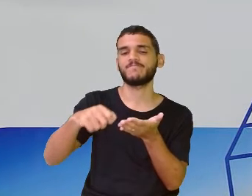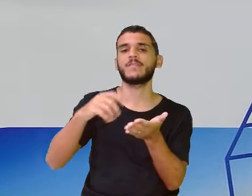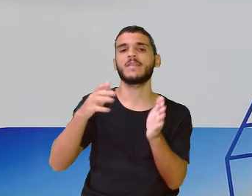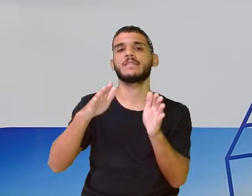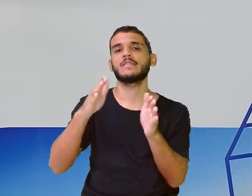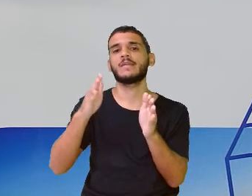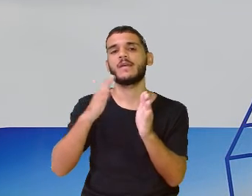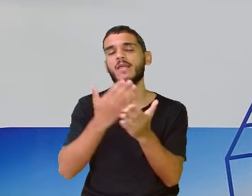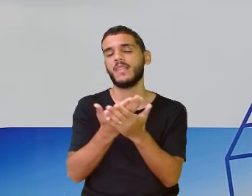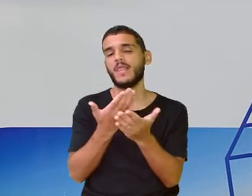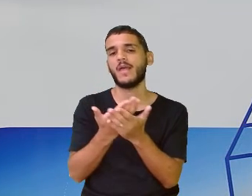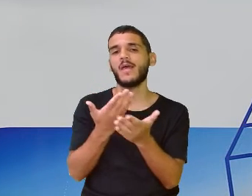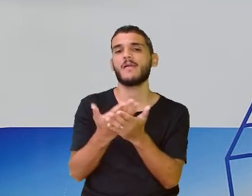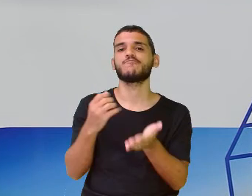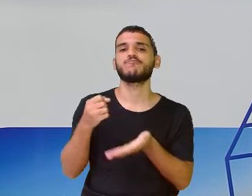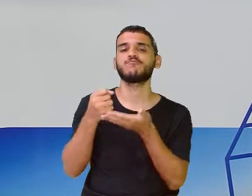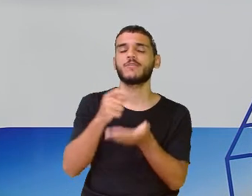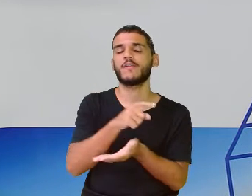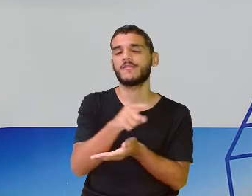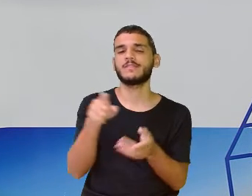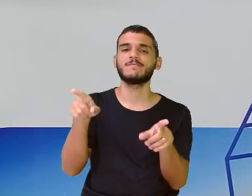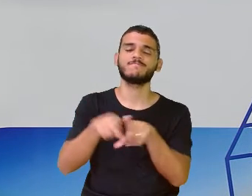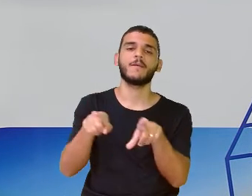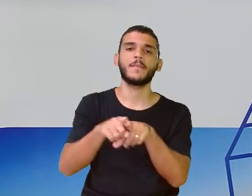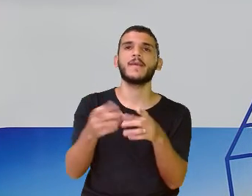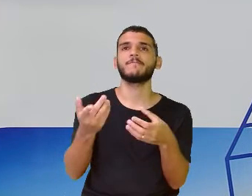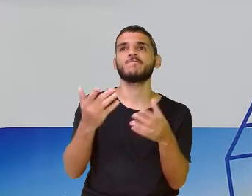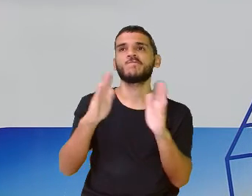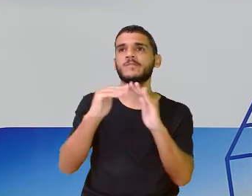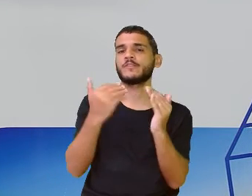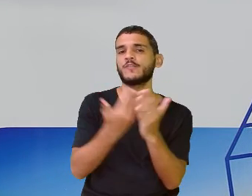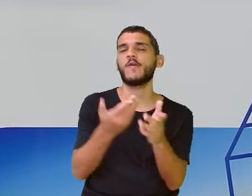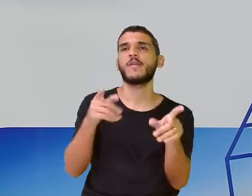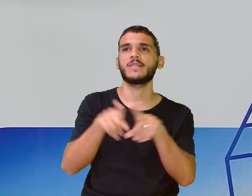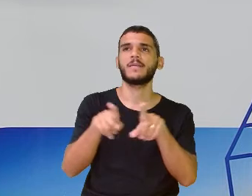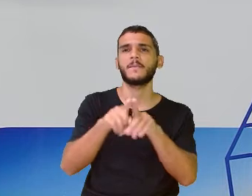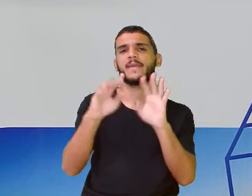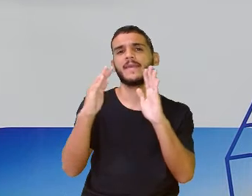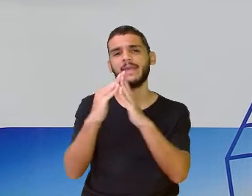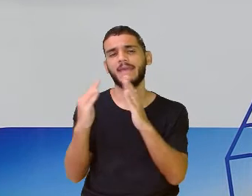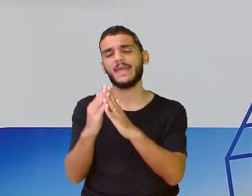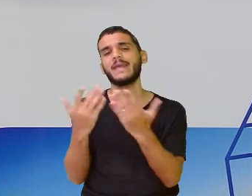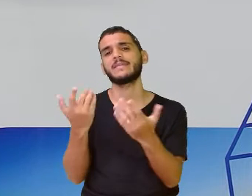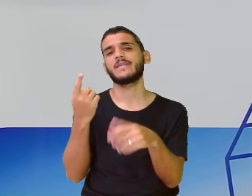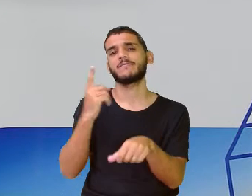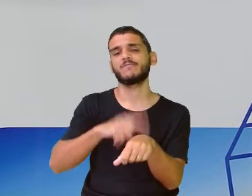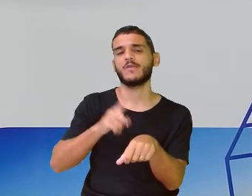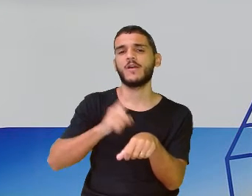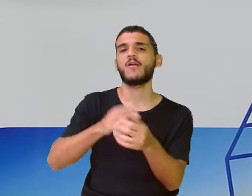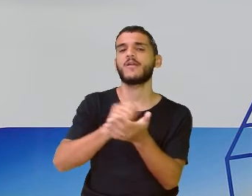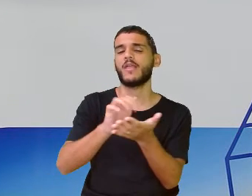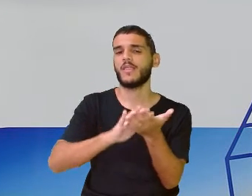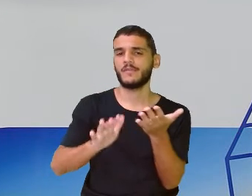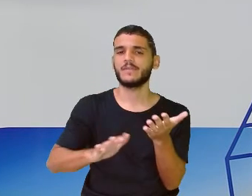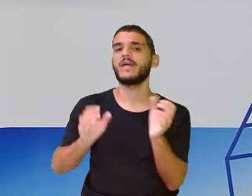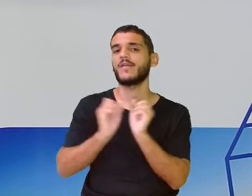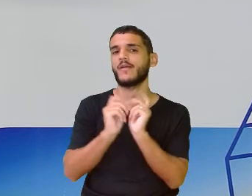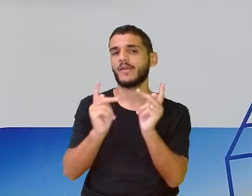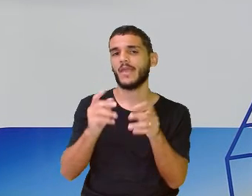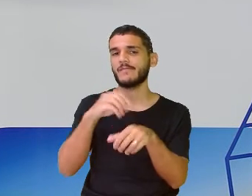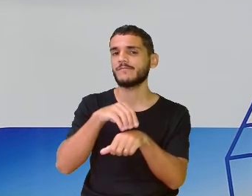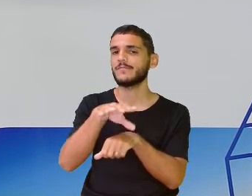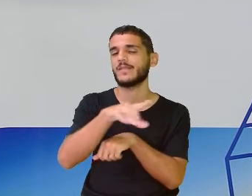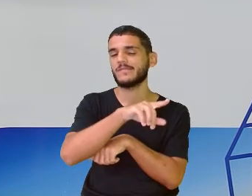aula para ajudar você a estudar, tanto em sala de aula com o teu professor, quanto em casa, na hora da atividade. Então, fica aí a